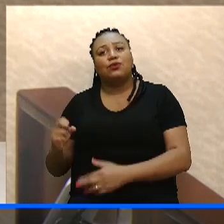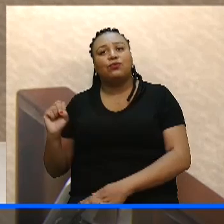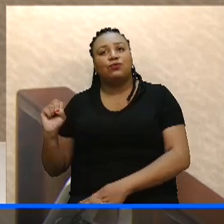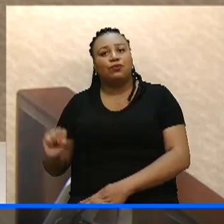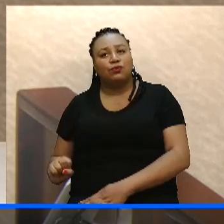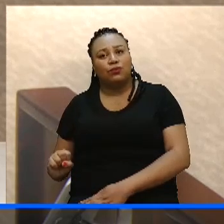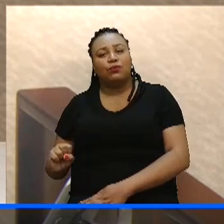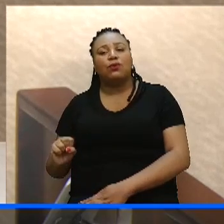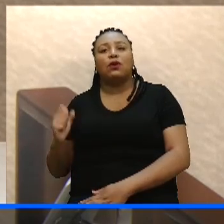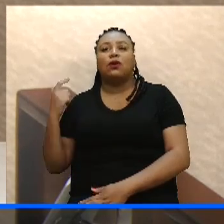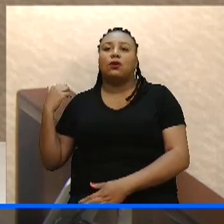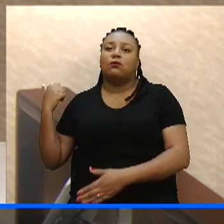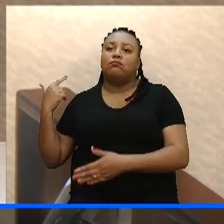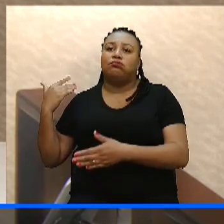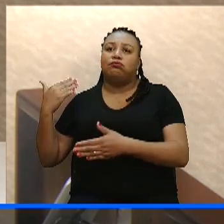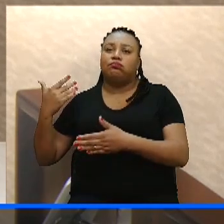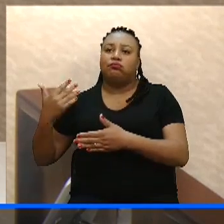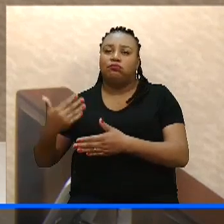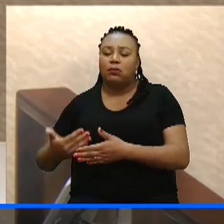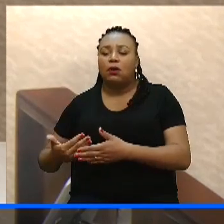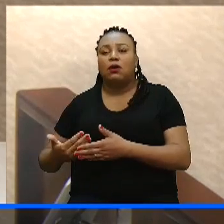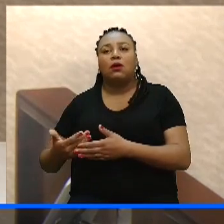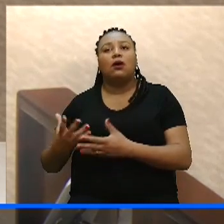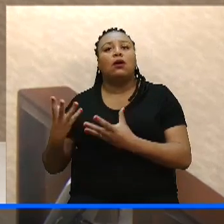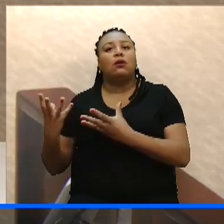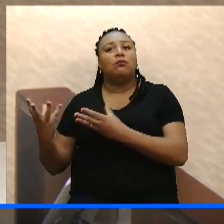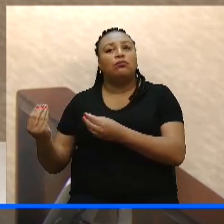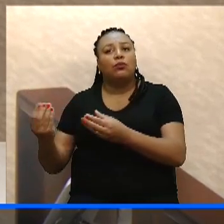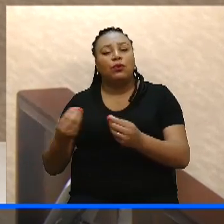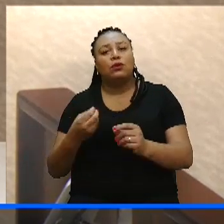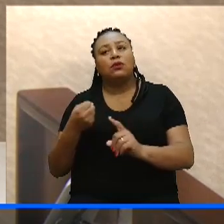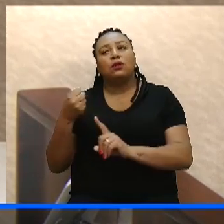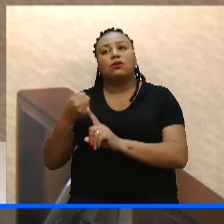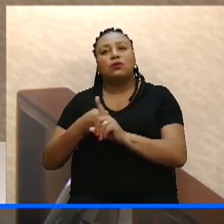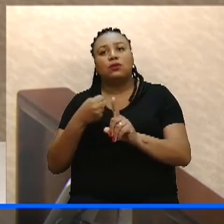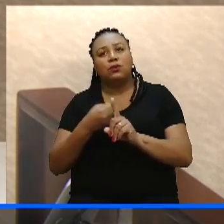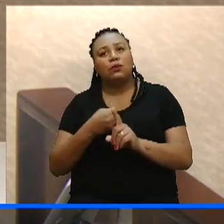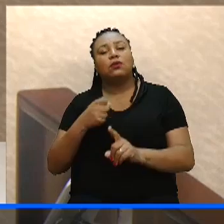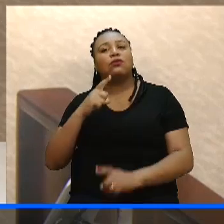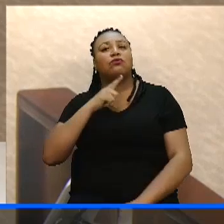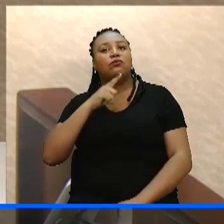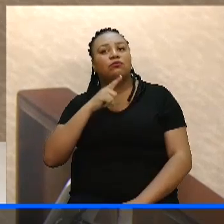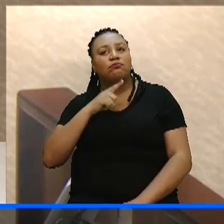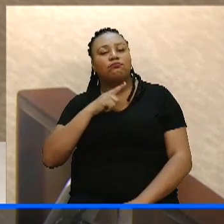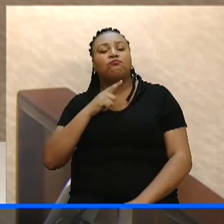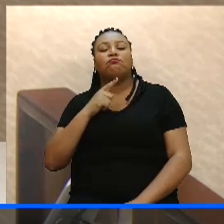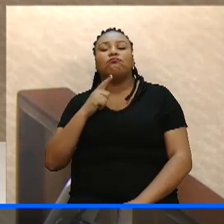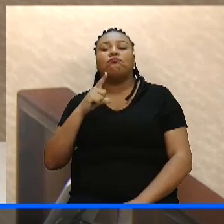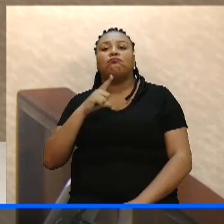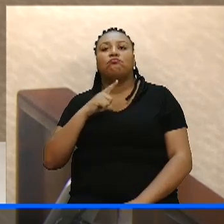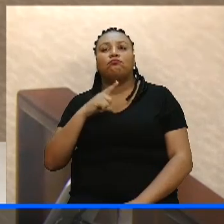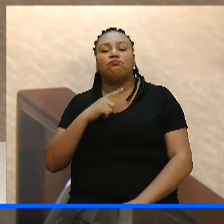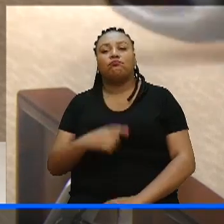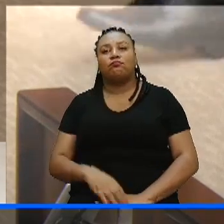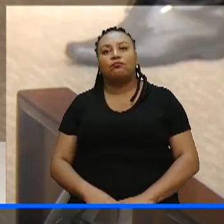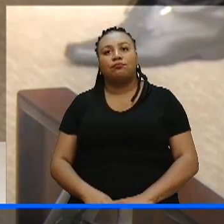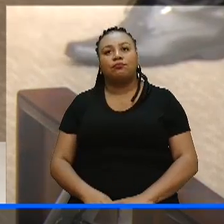de lá para cá tantas lutas foram e são travadas